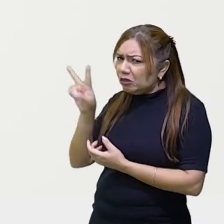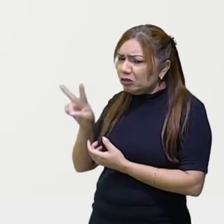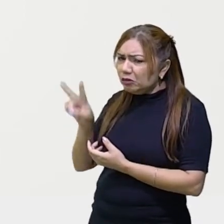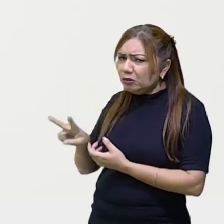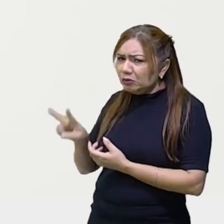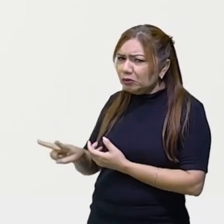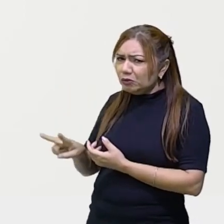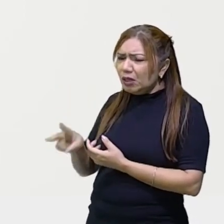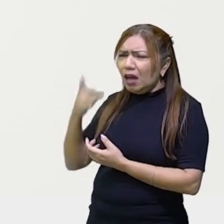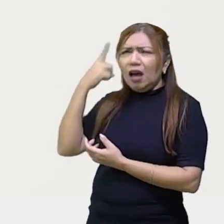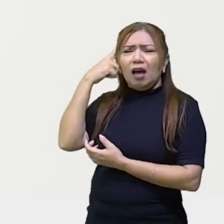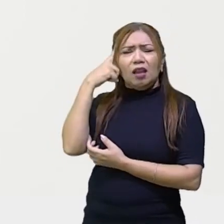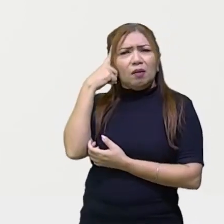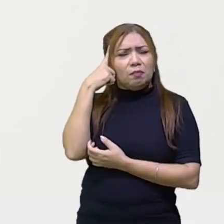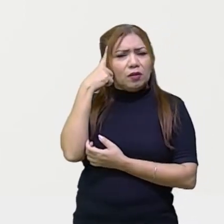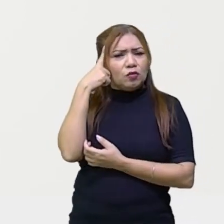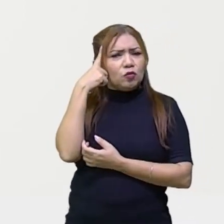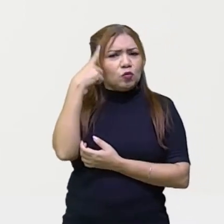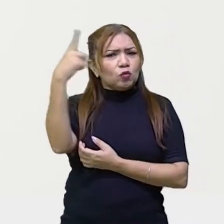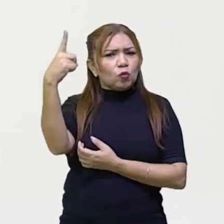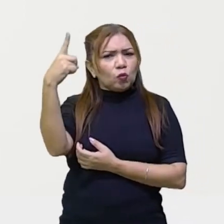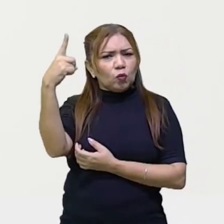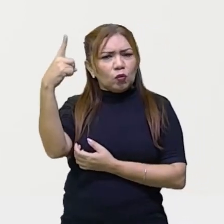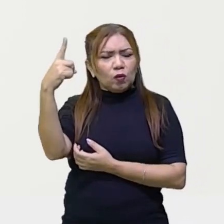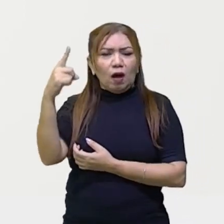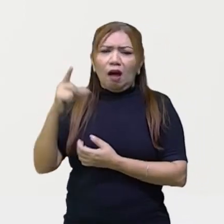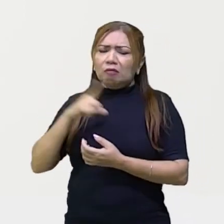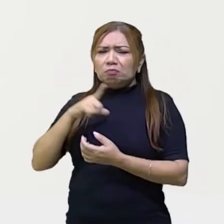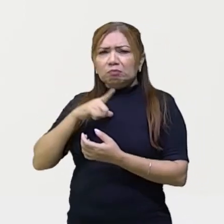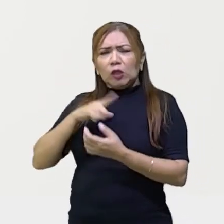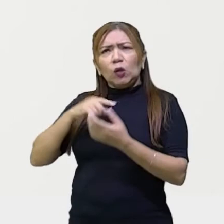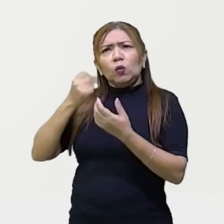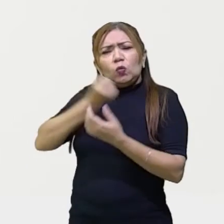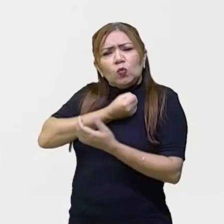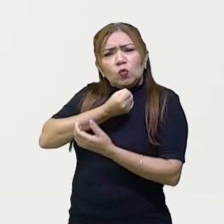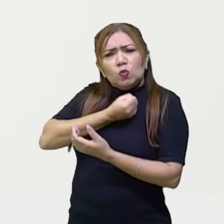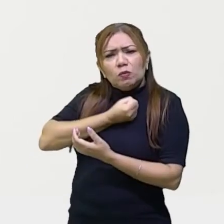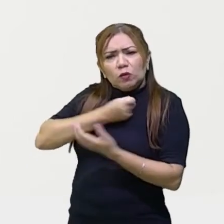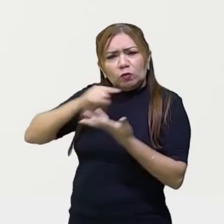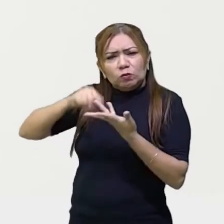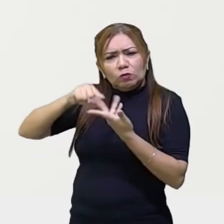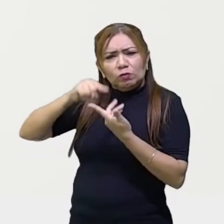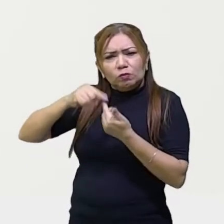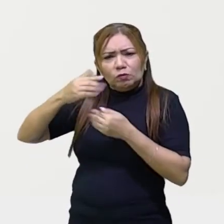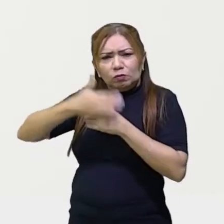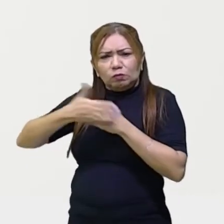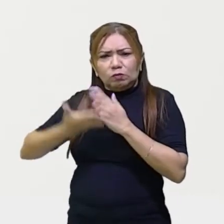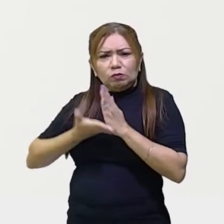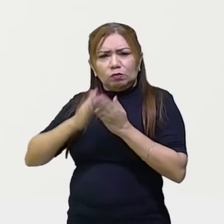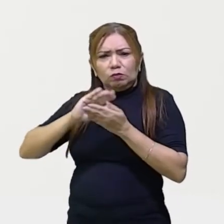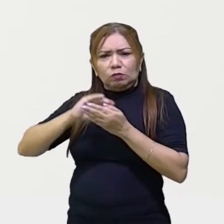correta sobre o seu número de vértices arestas e faces